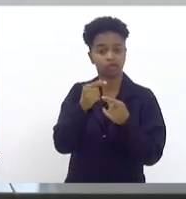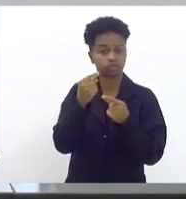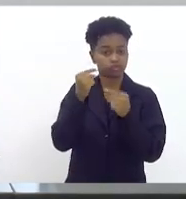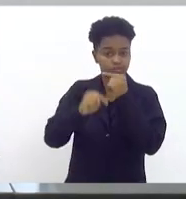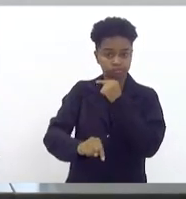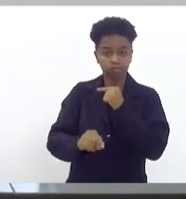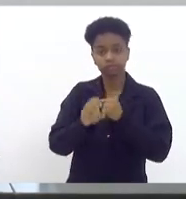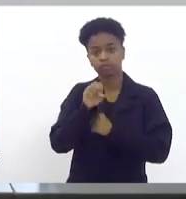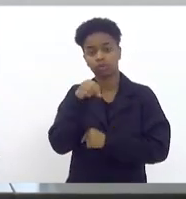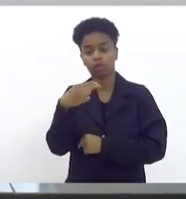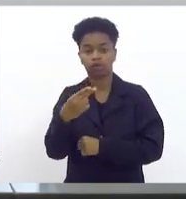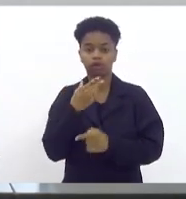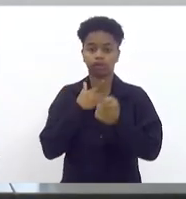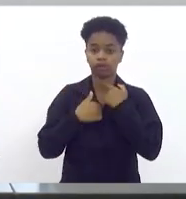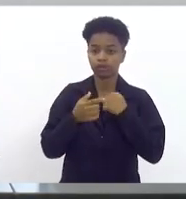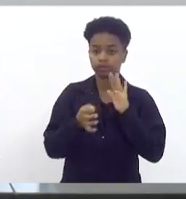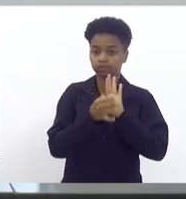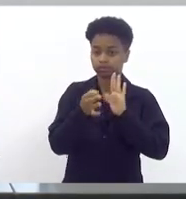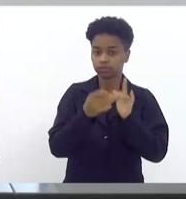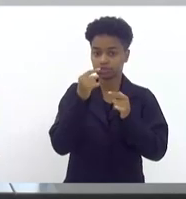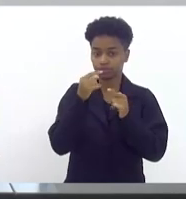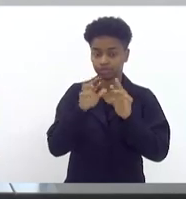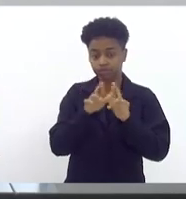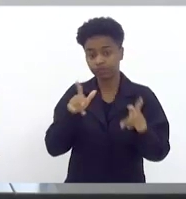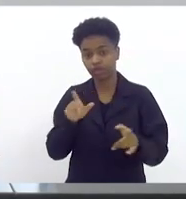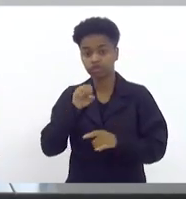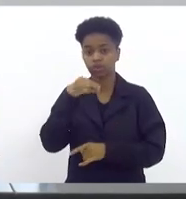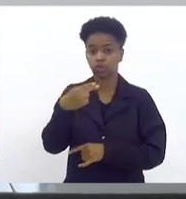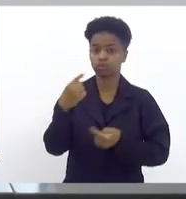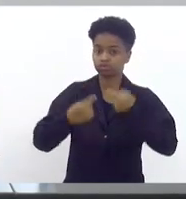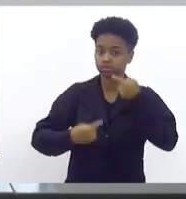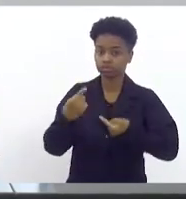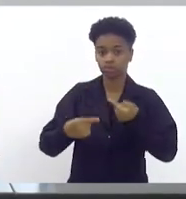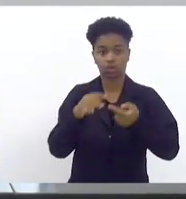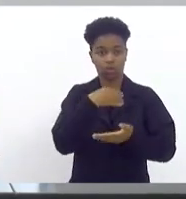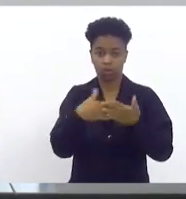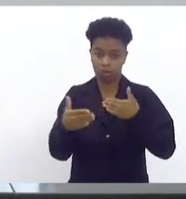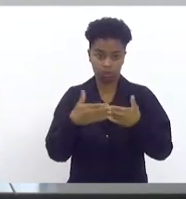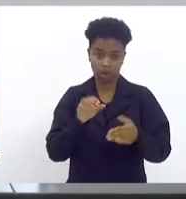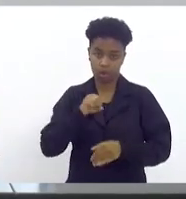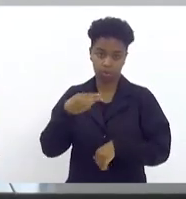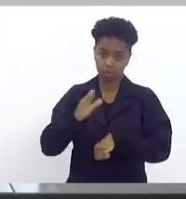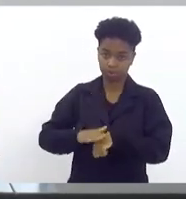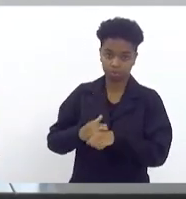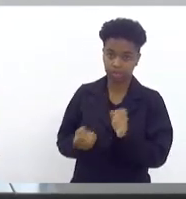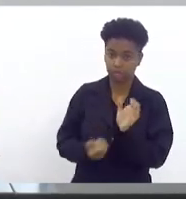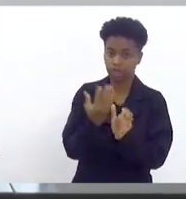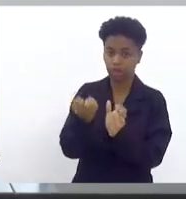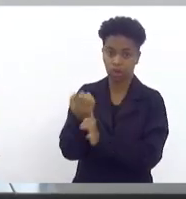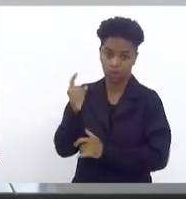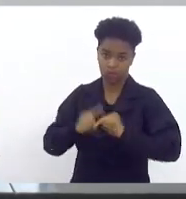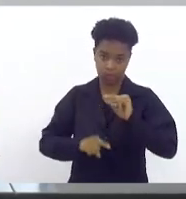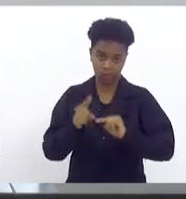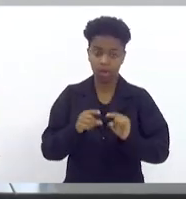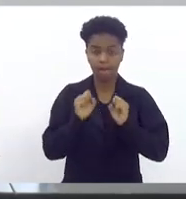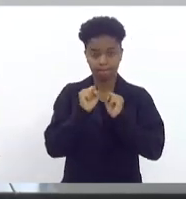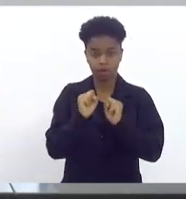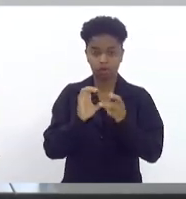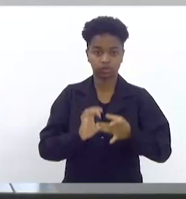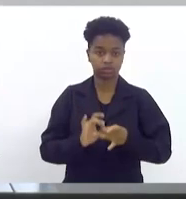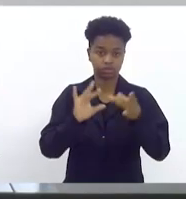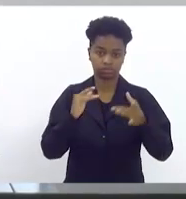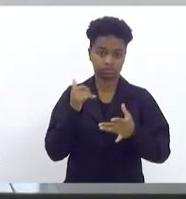contrário ou quiser dar um parecer divergente ou discutir qualquer uma das matérias ou for autor de qualquer uma das matérias, fiquem à disposição.